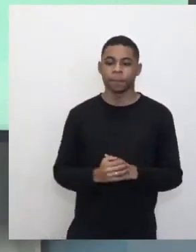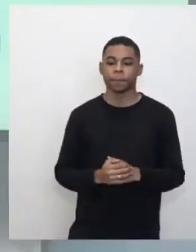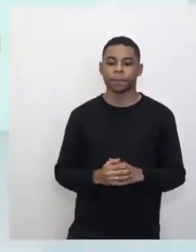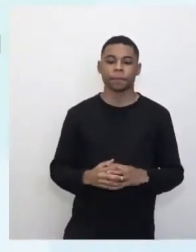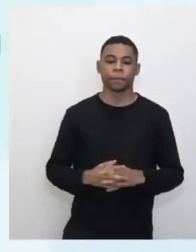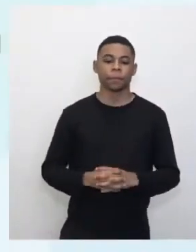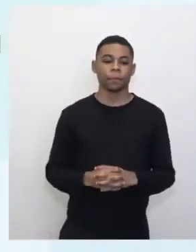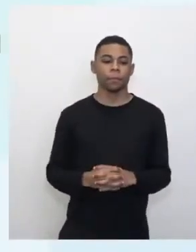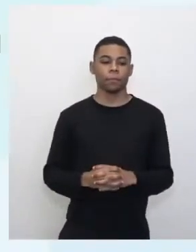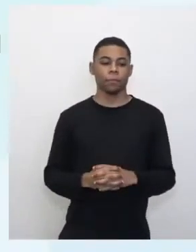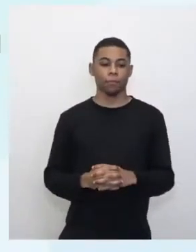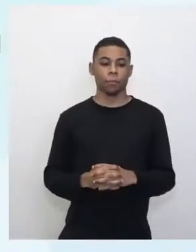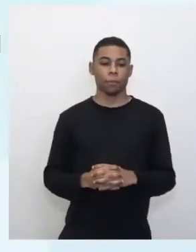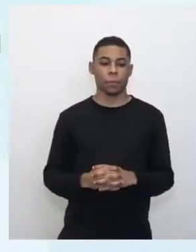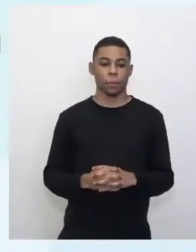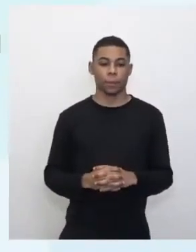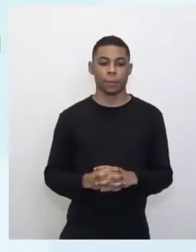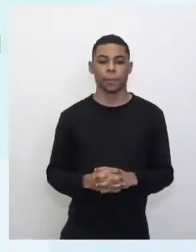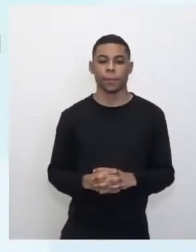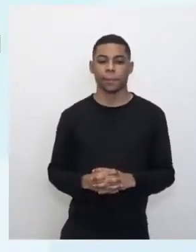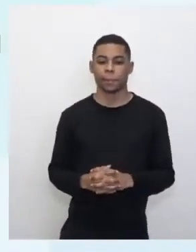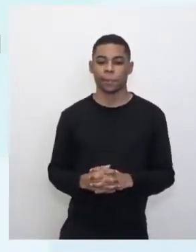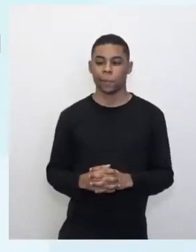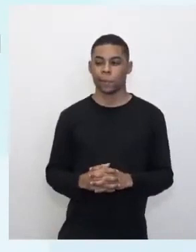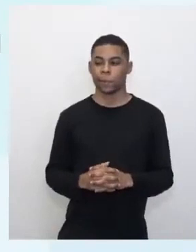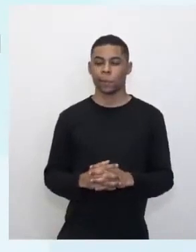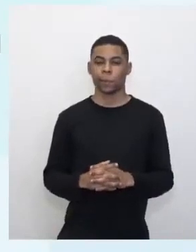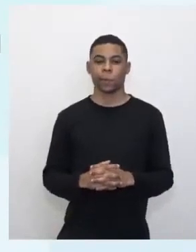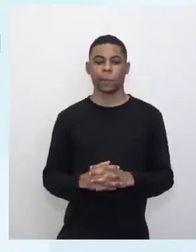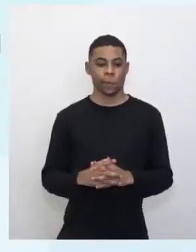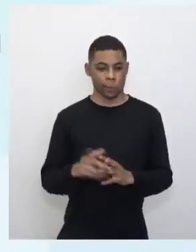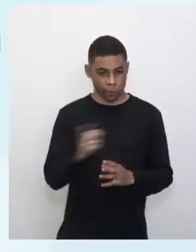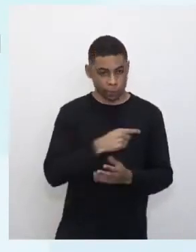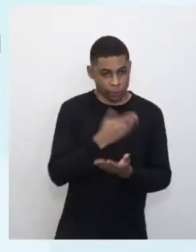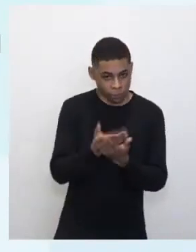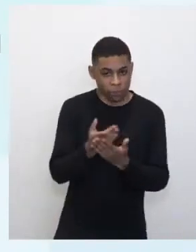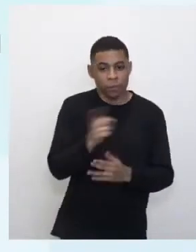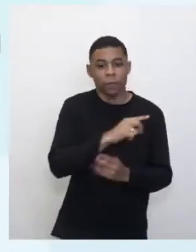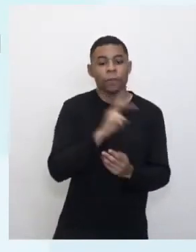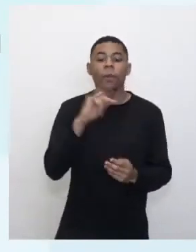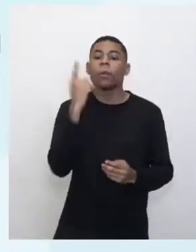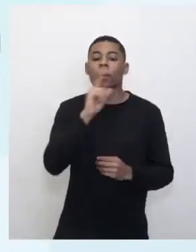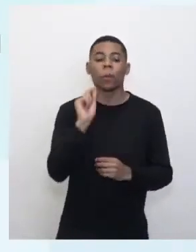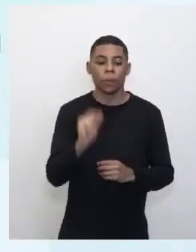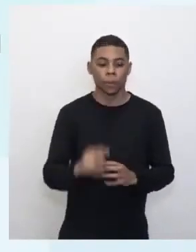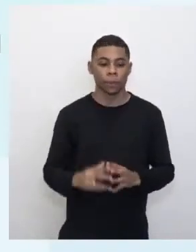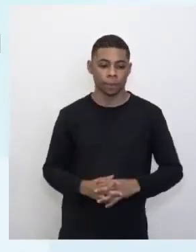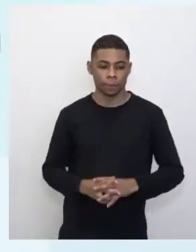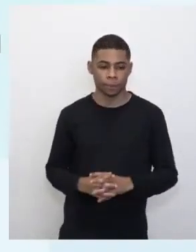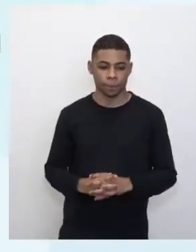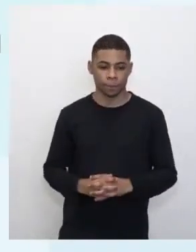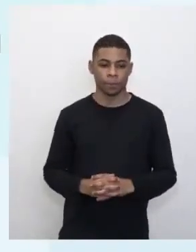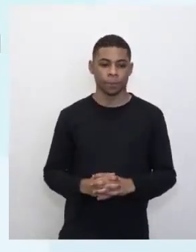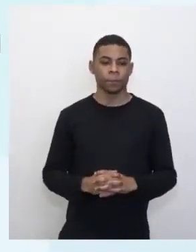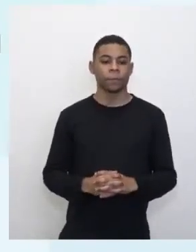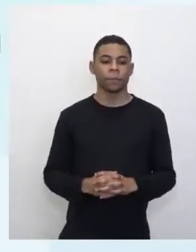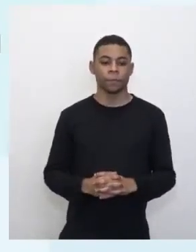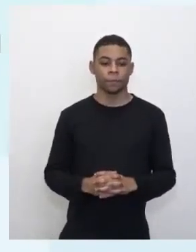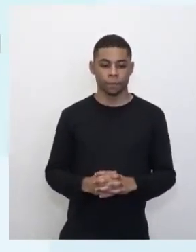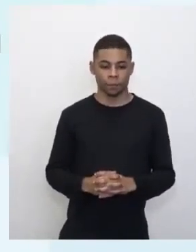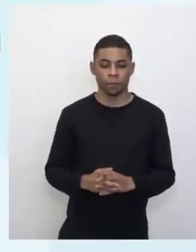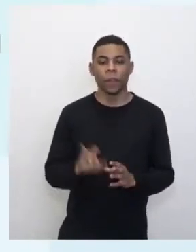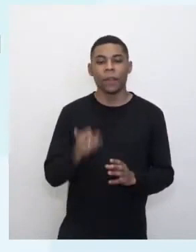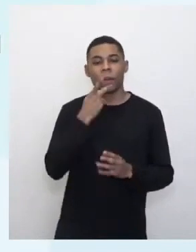the end of this class, students will be able to... Ao final desta aula, os alunos serão capazes de... Talk about preferences. Falar